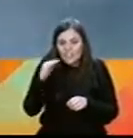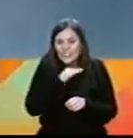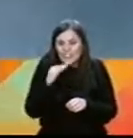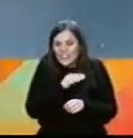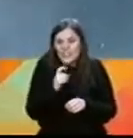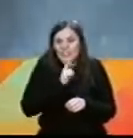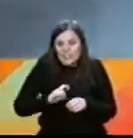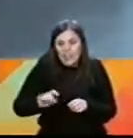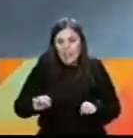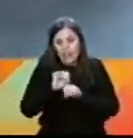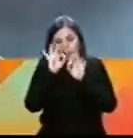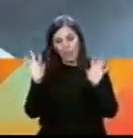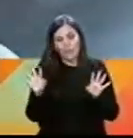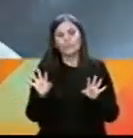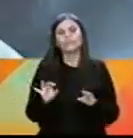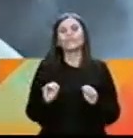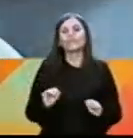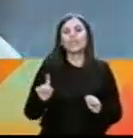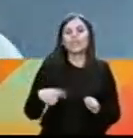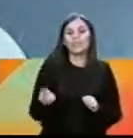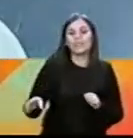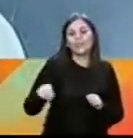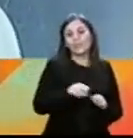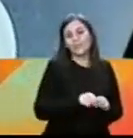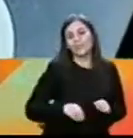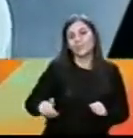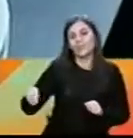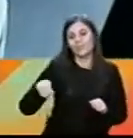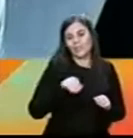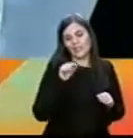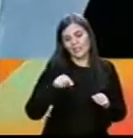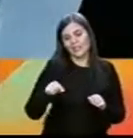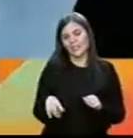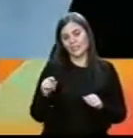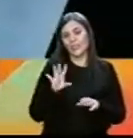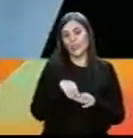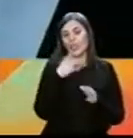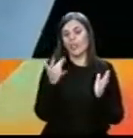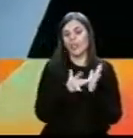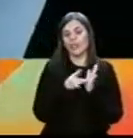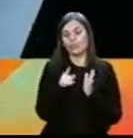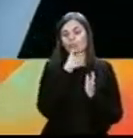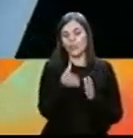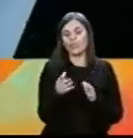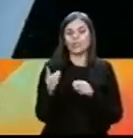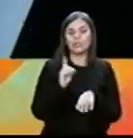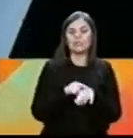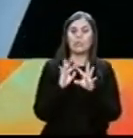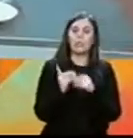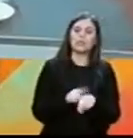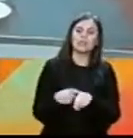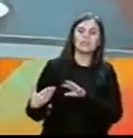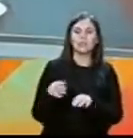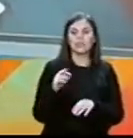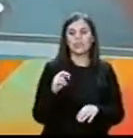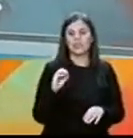água bem gelada, obviamente, e depois coloca-se... Aqui no teu livro dizes que demorará aproximadamente